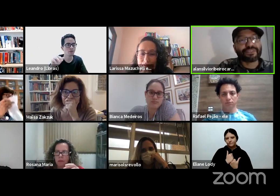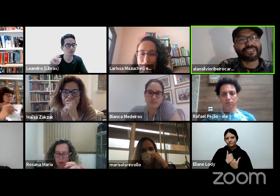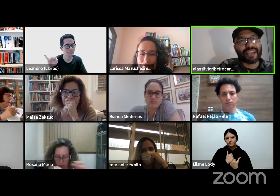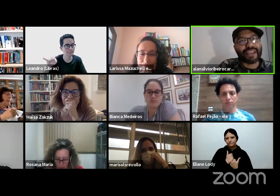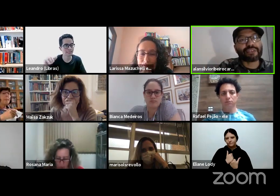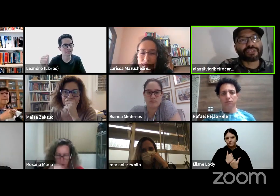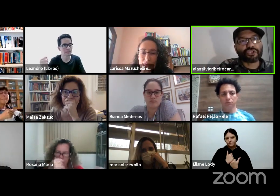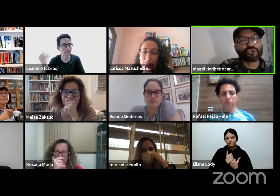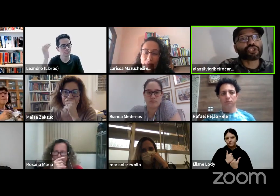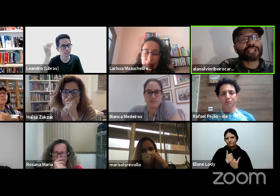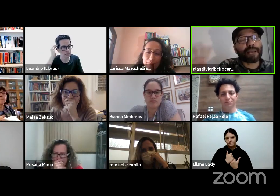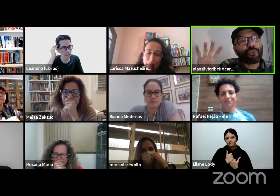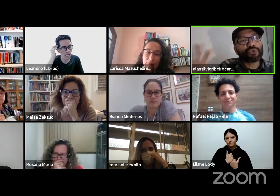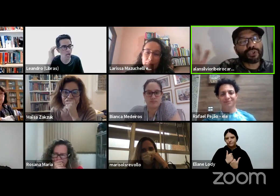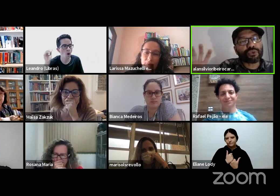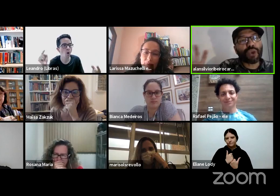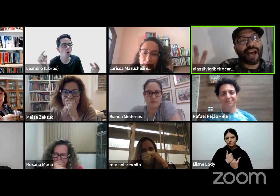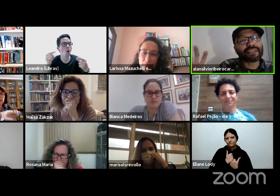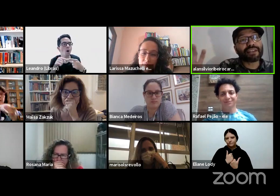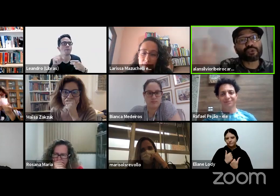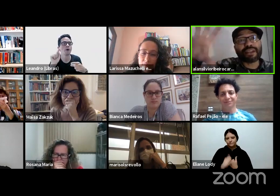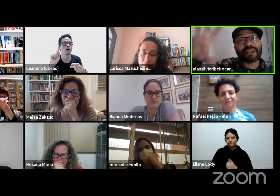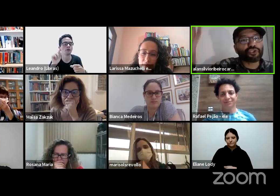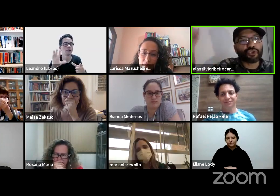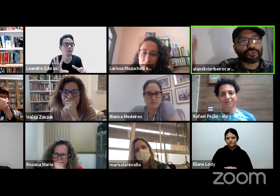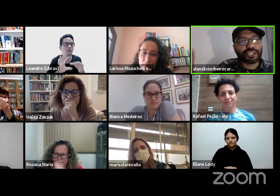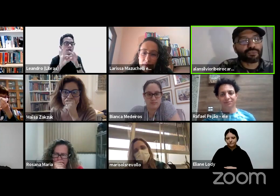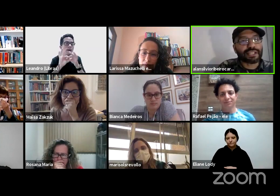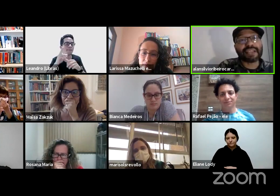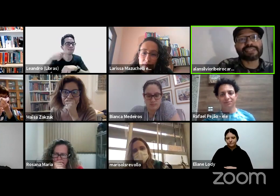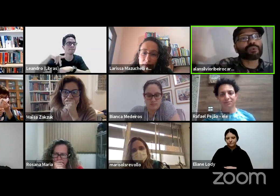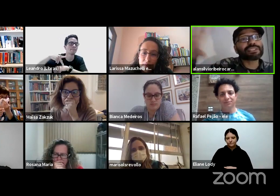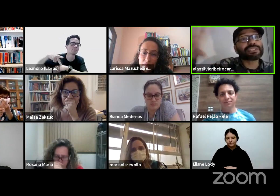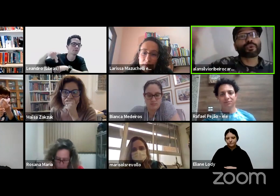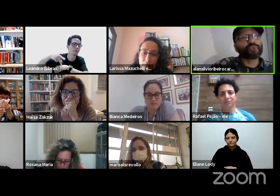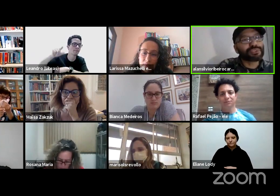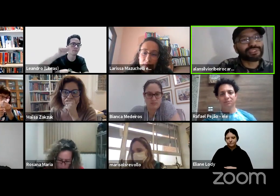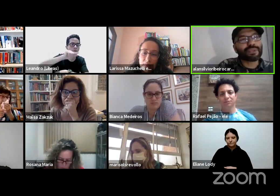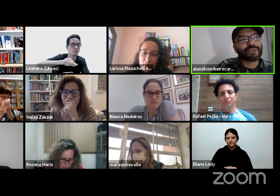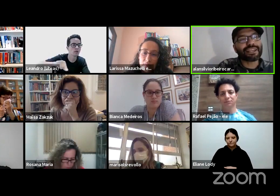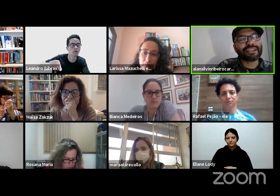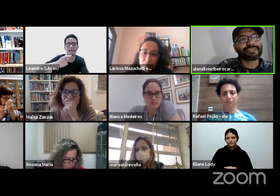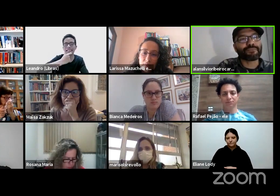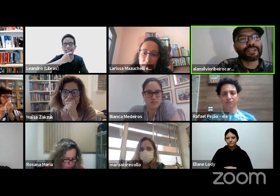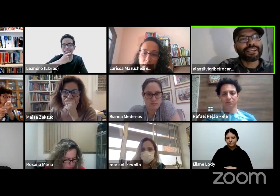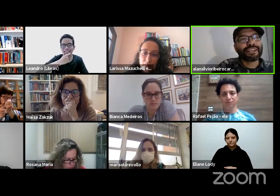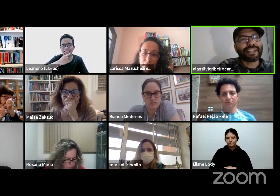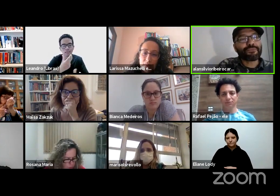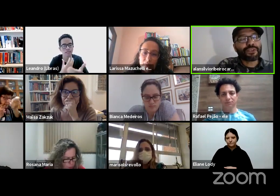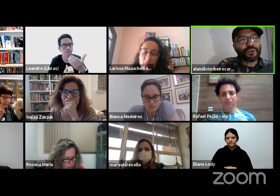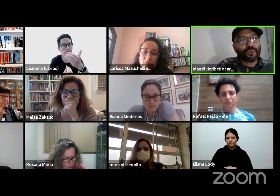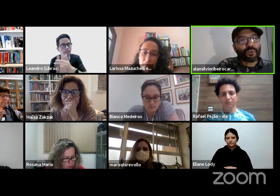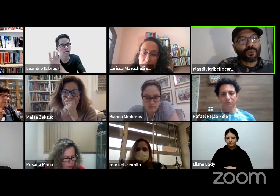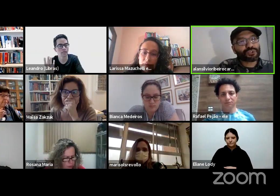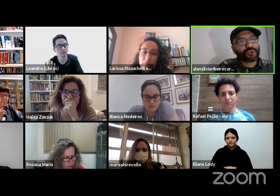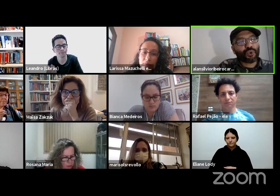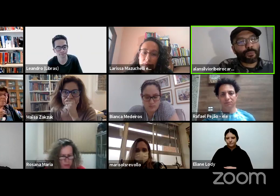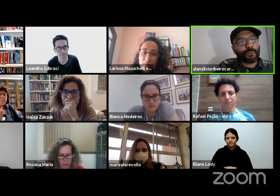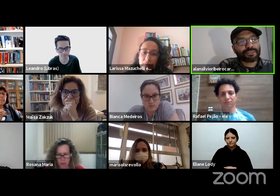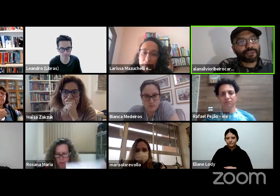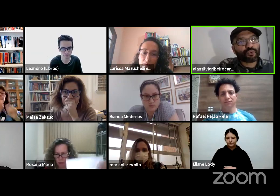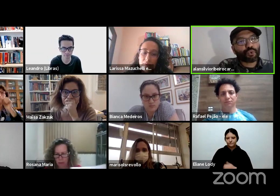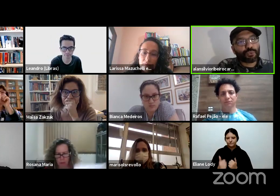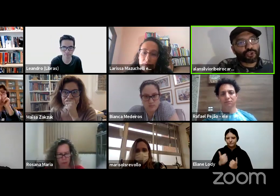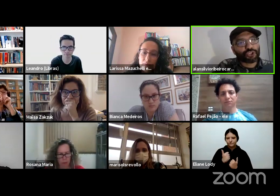anglófonocêntrica, né? No sentido de estar muito vinculada aos países de língua inglesa, ao que se produz em língua inglesa, né? Quando a gente começou,